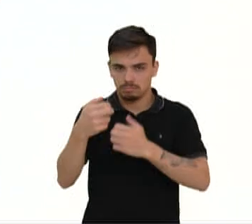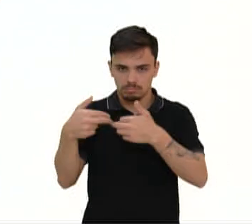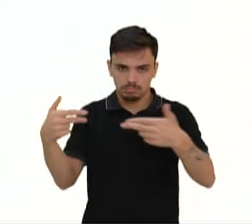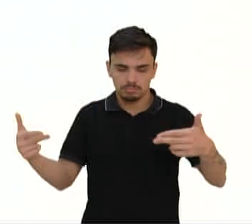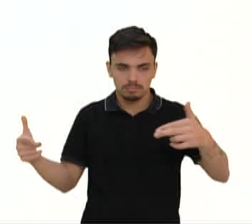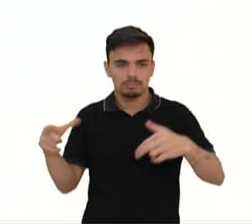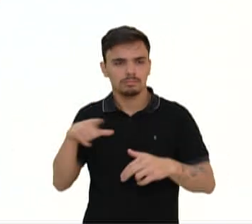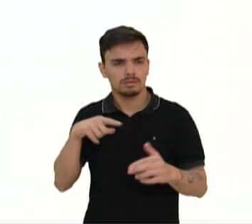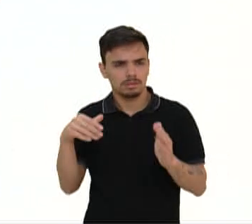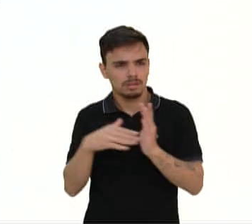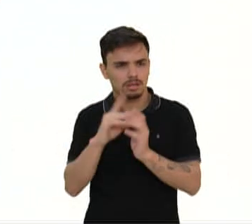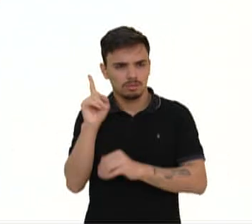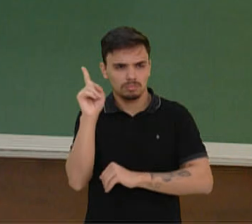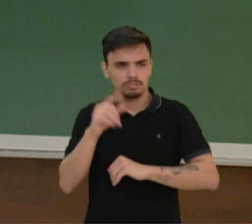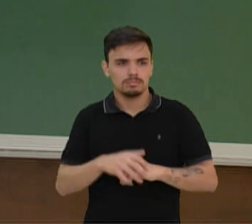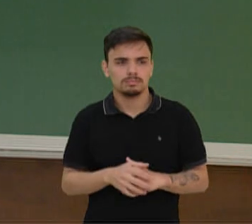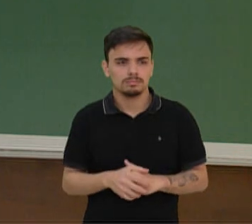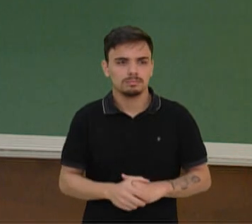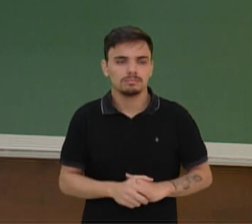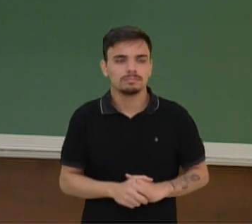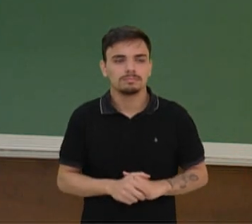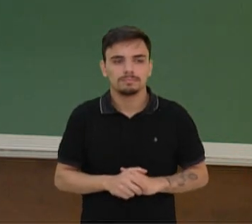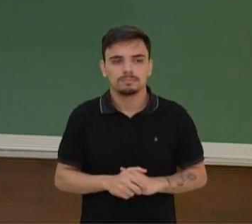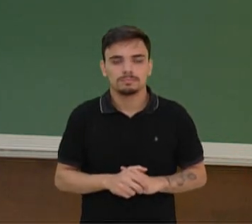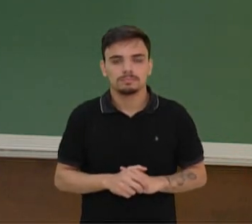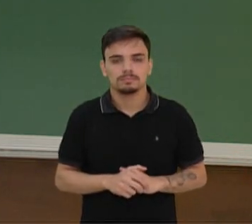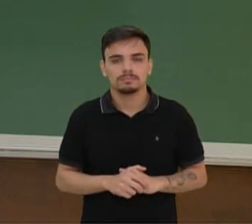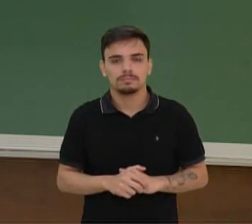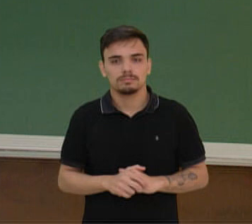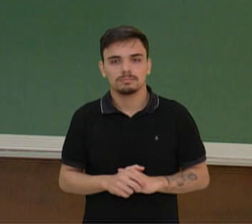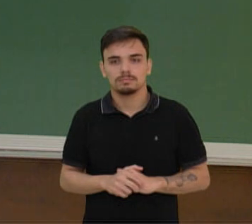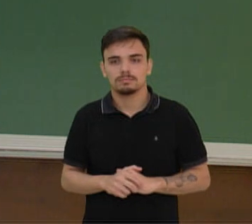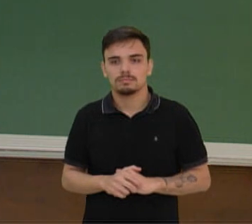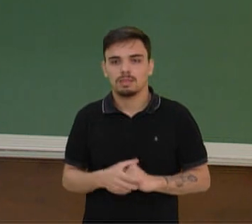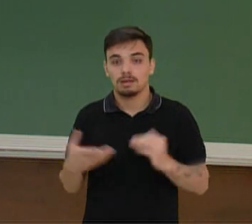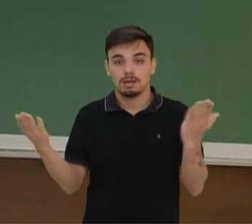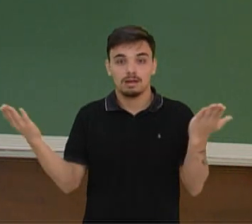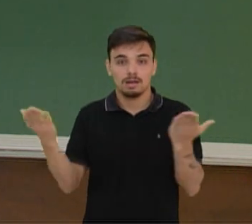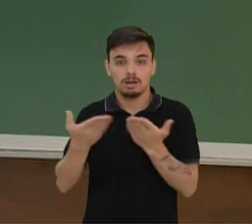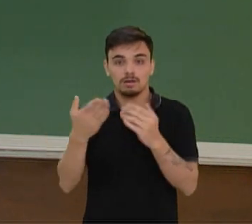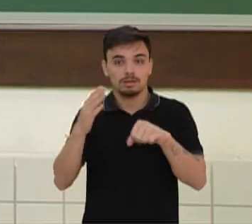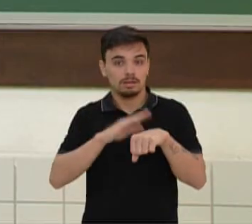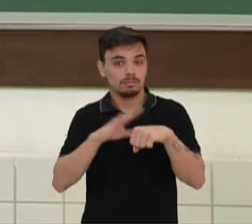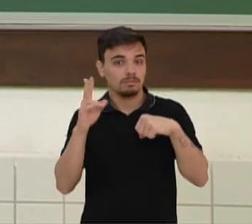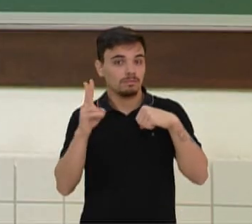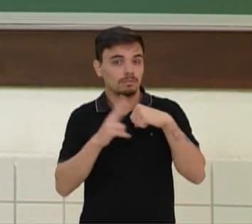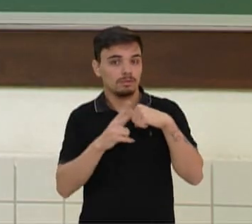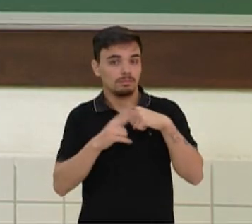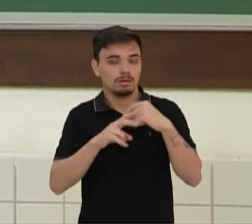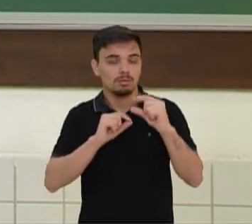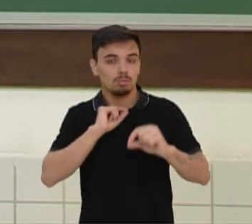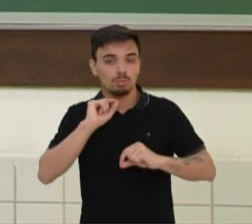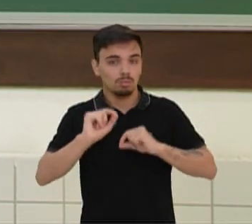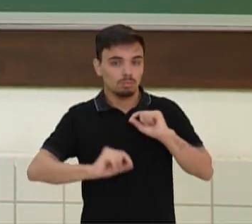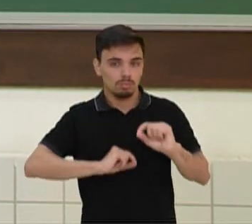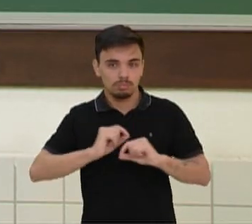estava até aqui, não é mesmo? Vamos lá? Para o tempo verbal, né? Veja, nós já estamos,